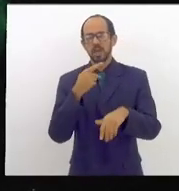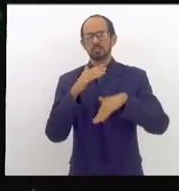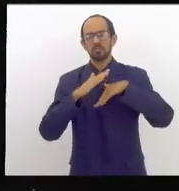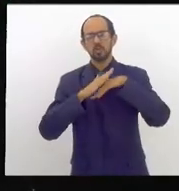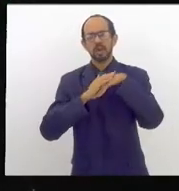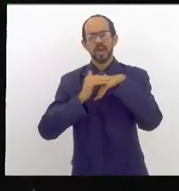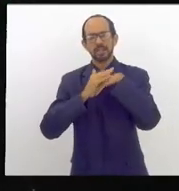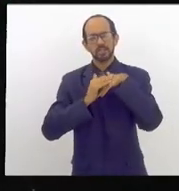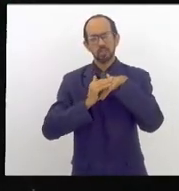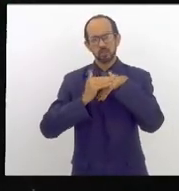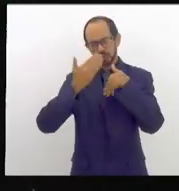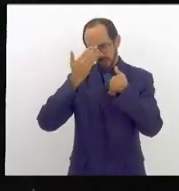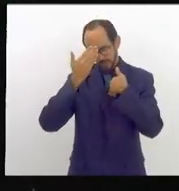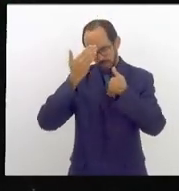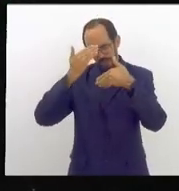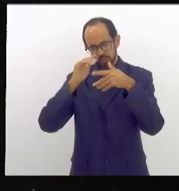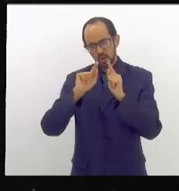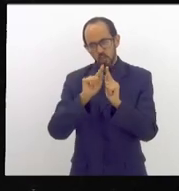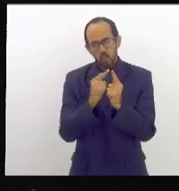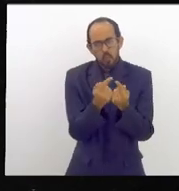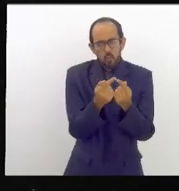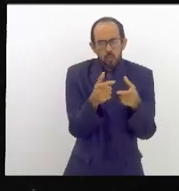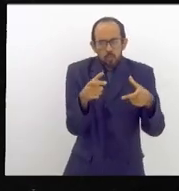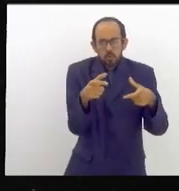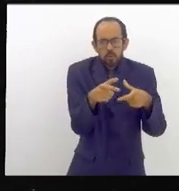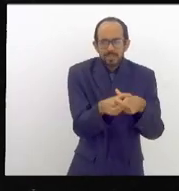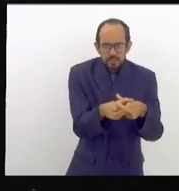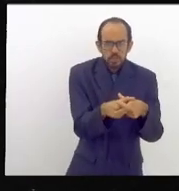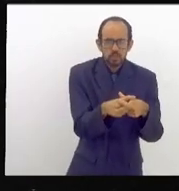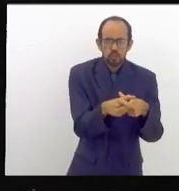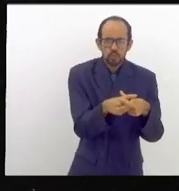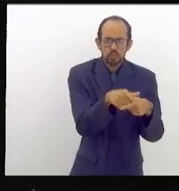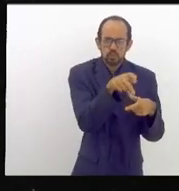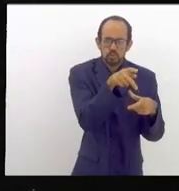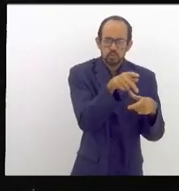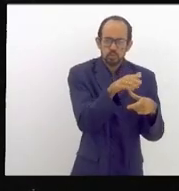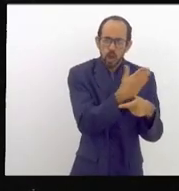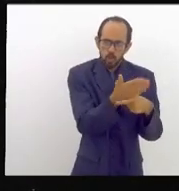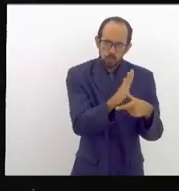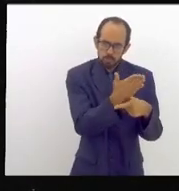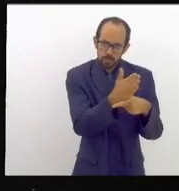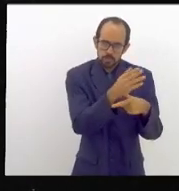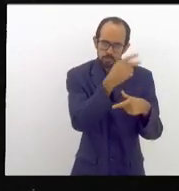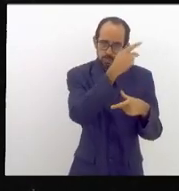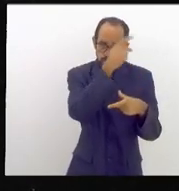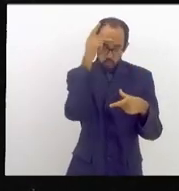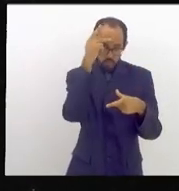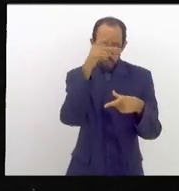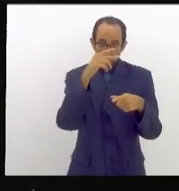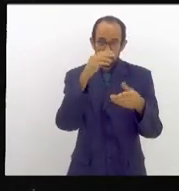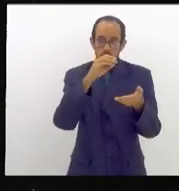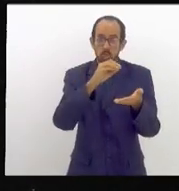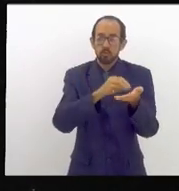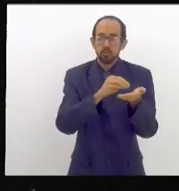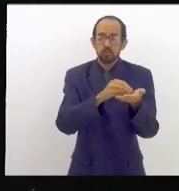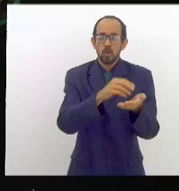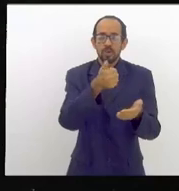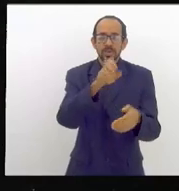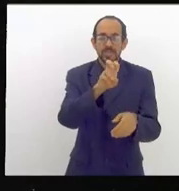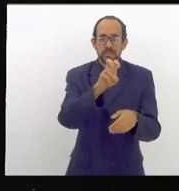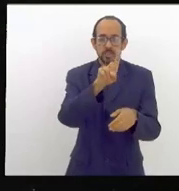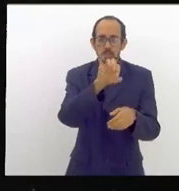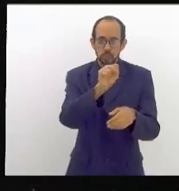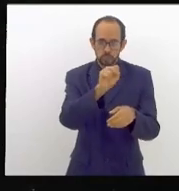a minha gratidão a um grupo seleto de pessoas porque há 15 dias da eleição eu precisei